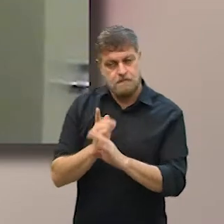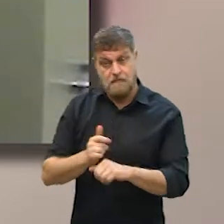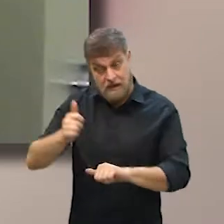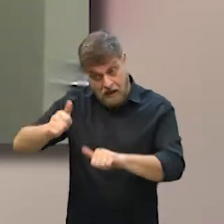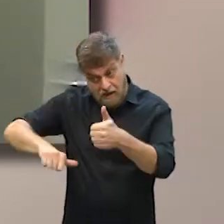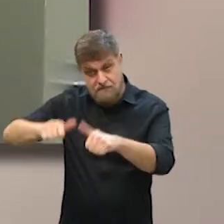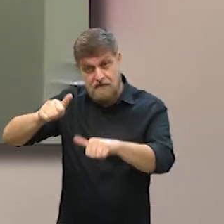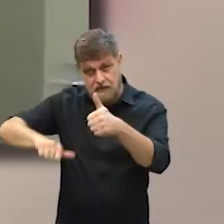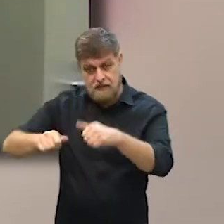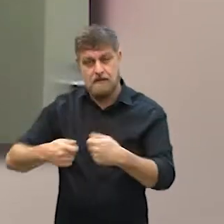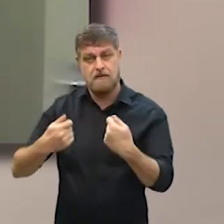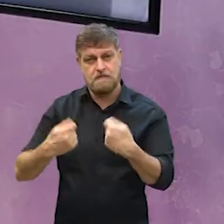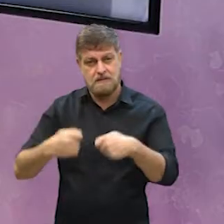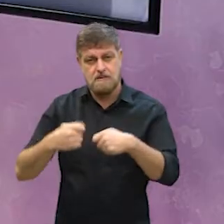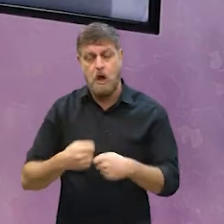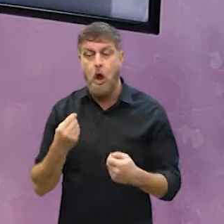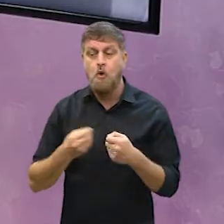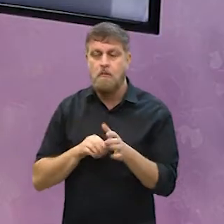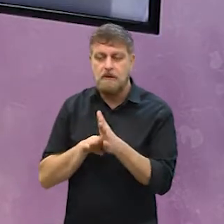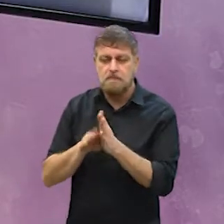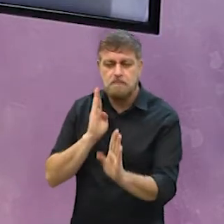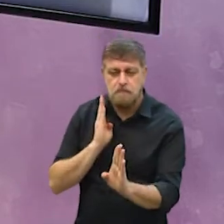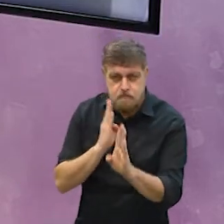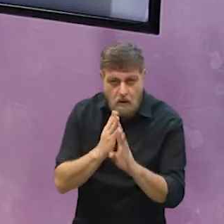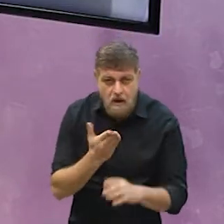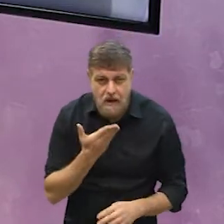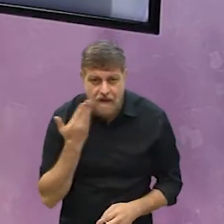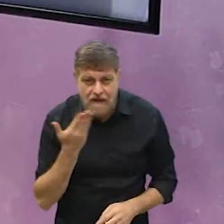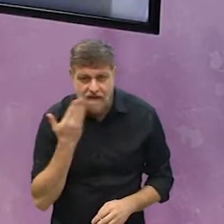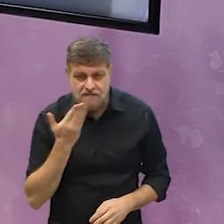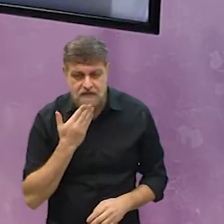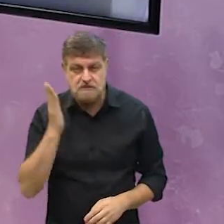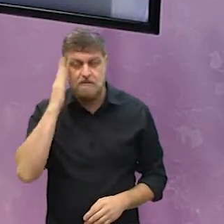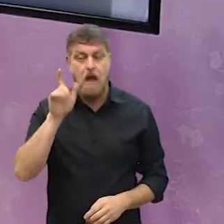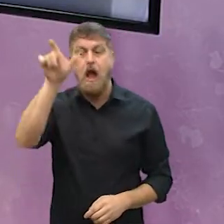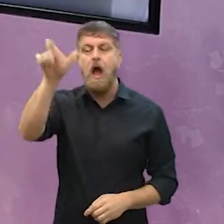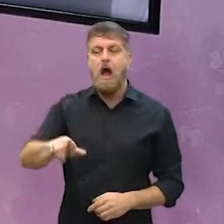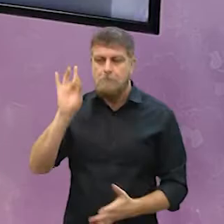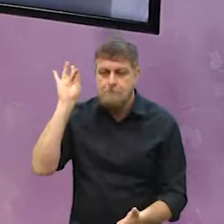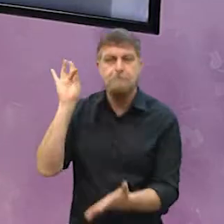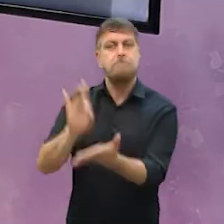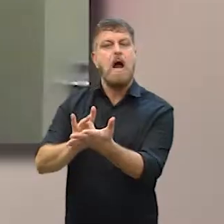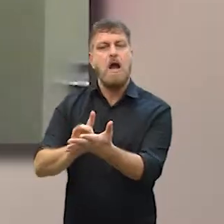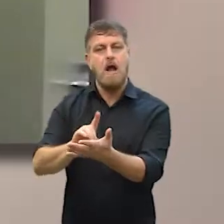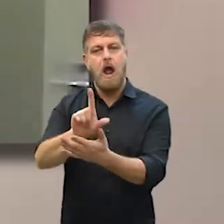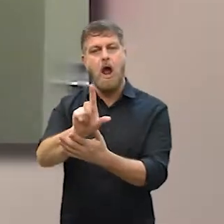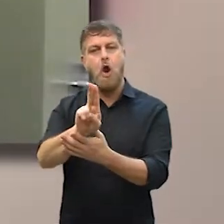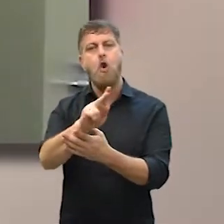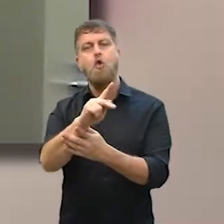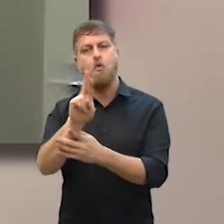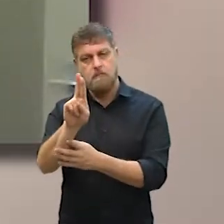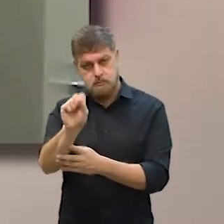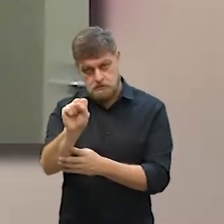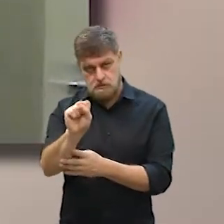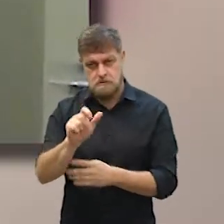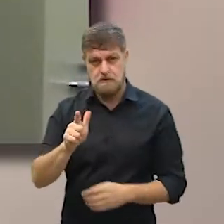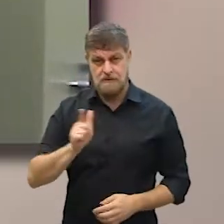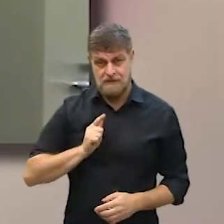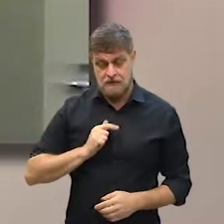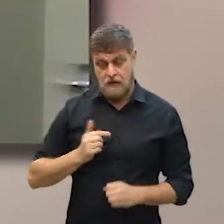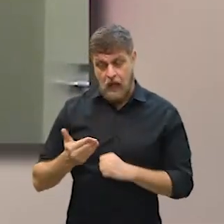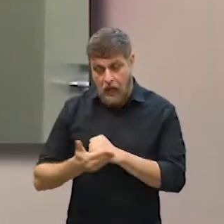uma das suspeitas e deve-se avaliar como que é feito o diagnóstico é passo chegar até o óculos um